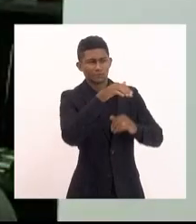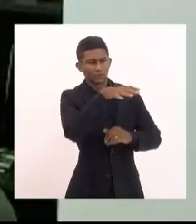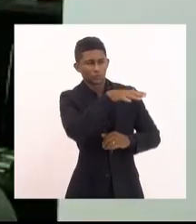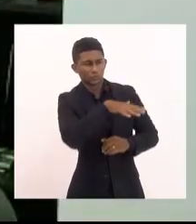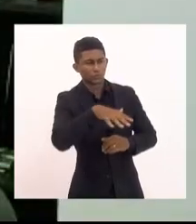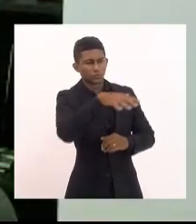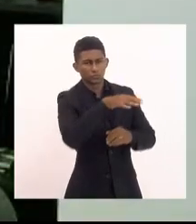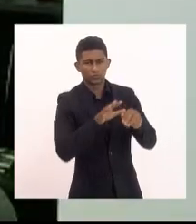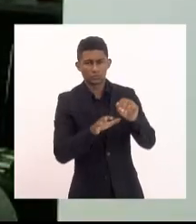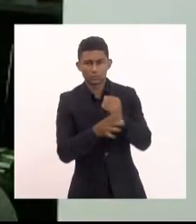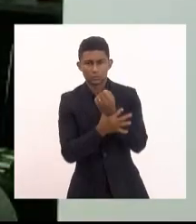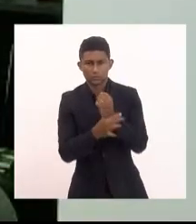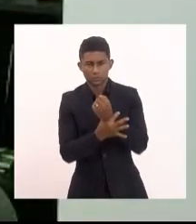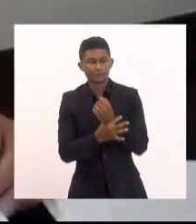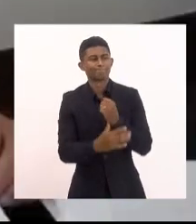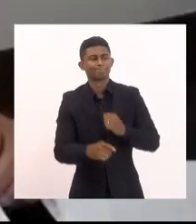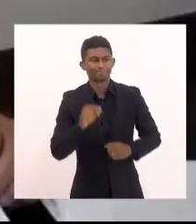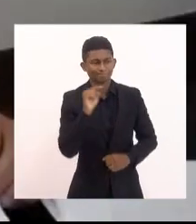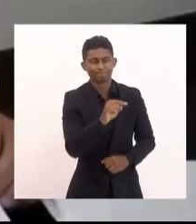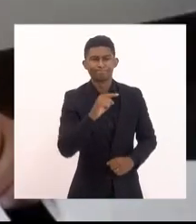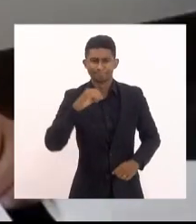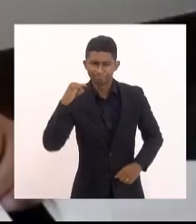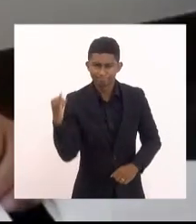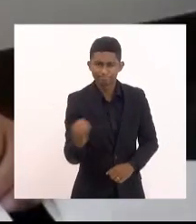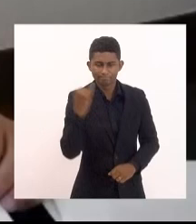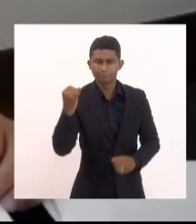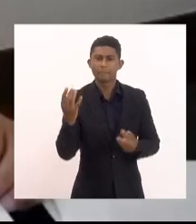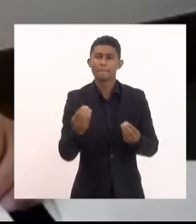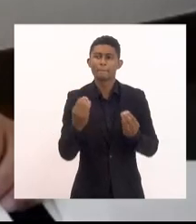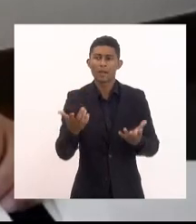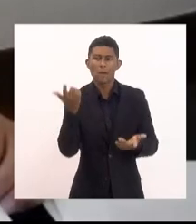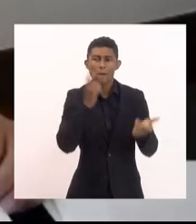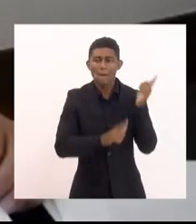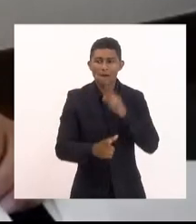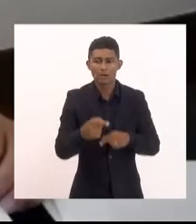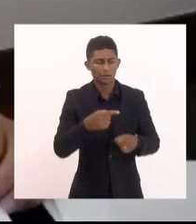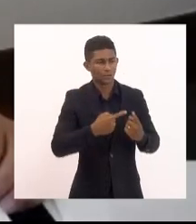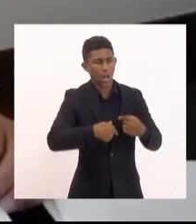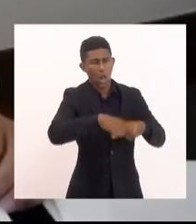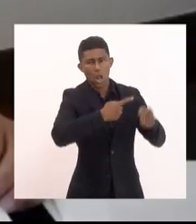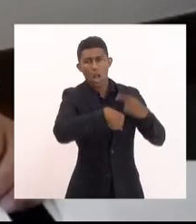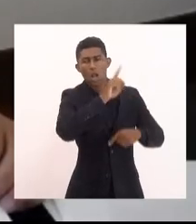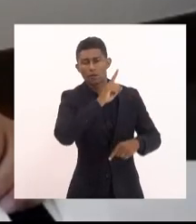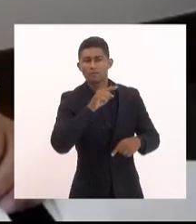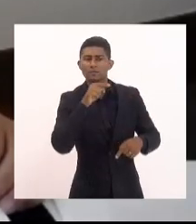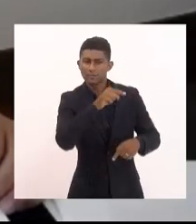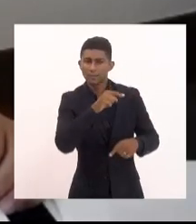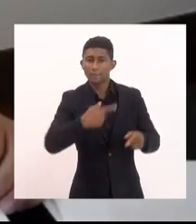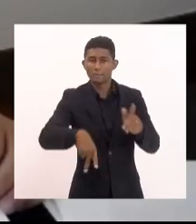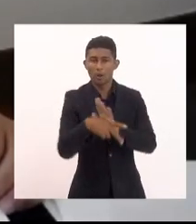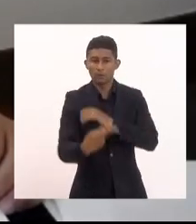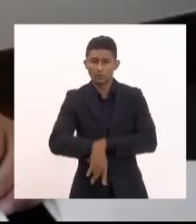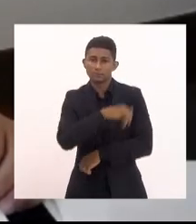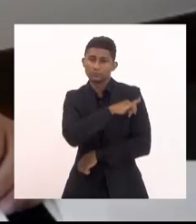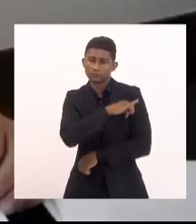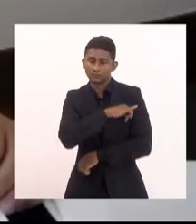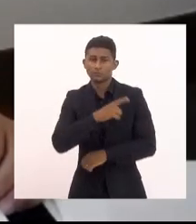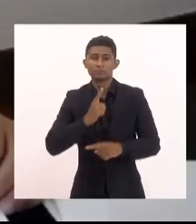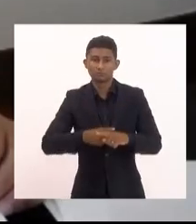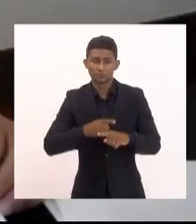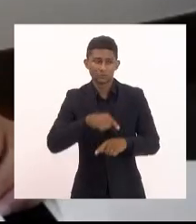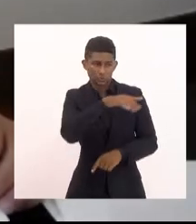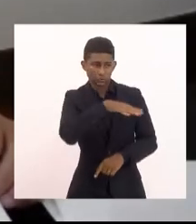arco, enfim, é muito importante para o desenvolvimento da logística no estado do Rio de Janeiro, que é um setor com